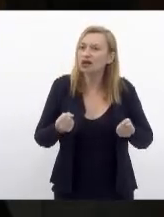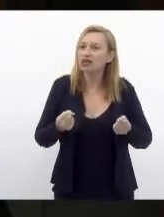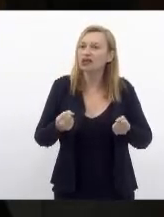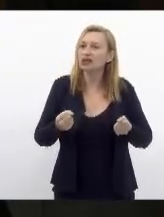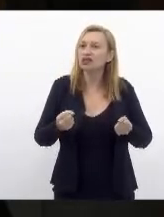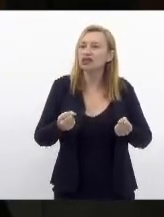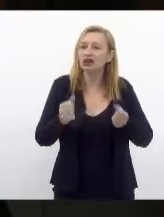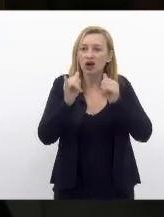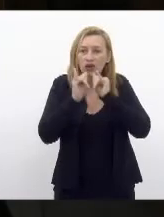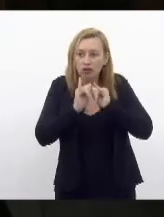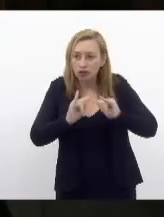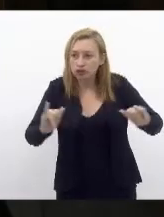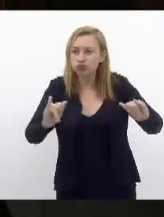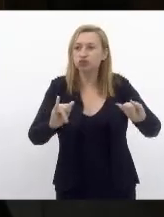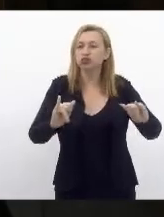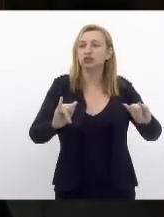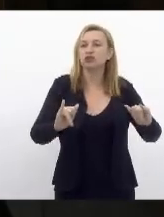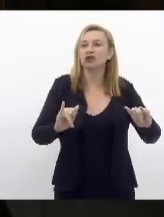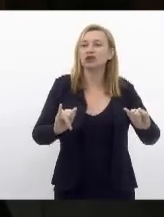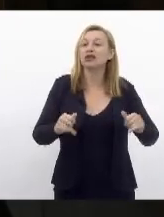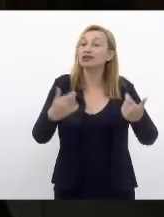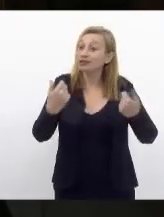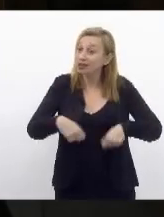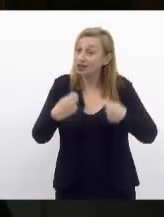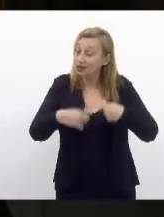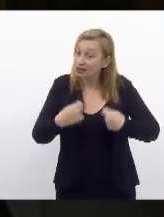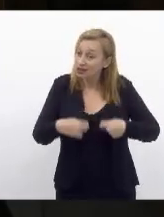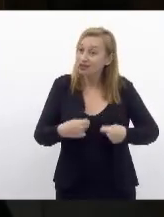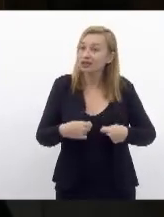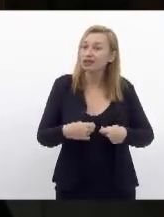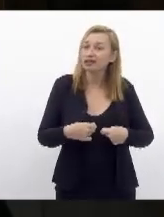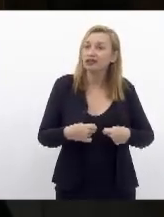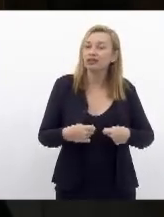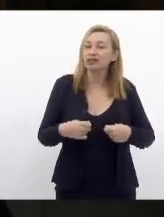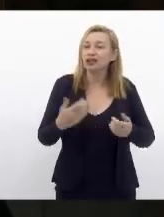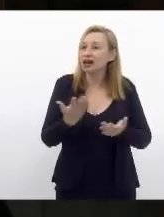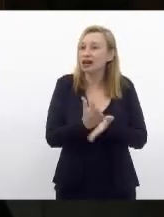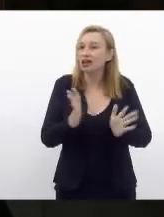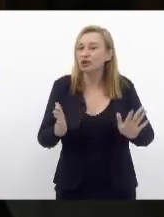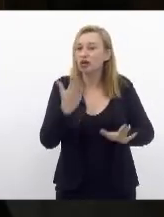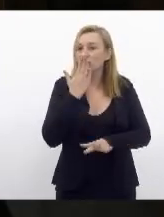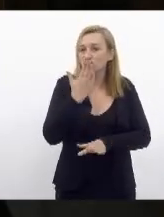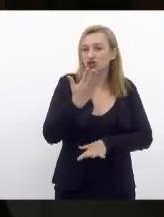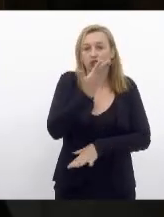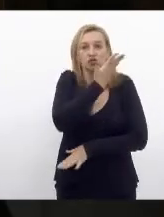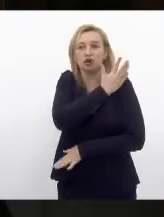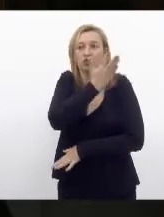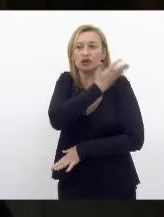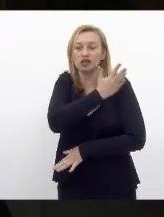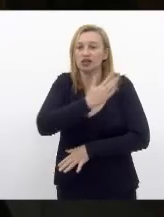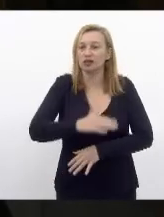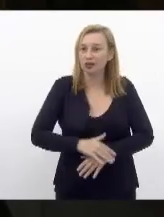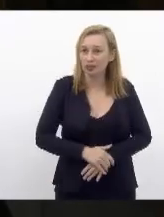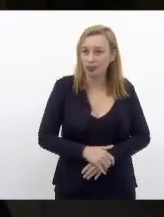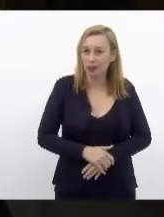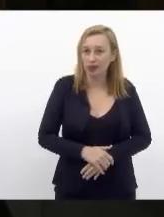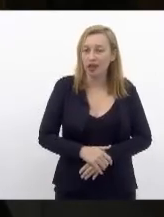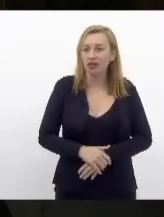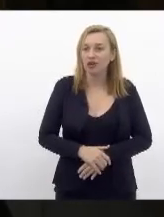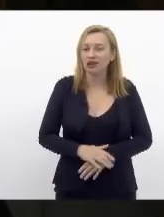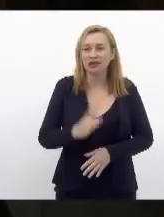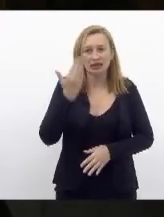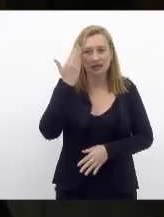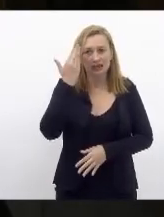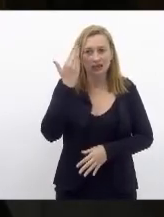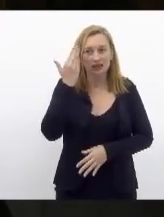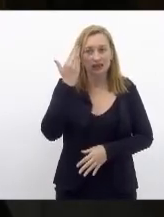a publicidade necessária para que acabe qualquer tipo de preconceito e incompreensão